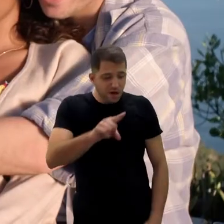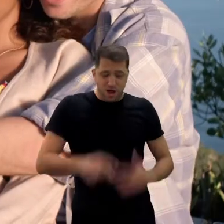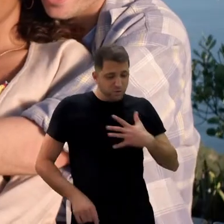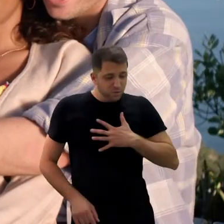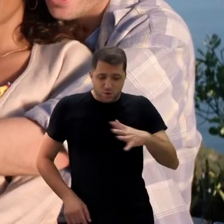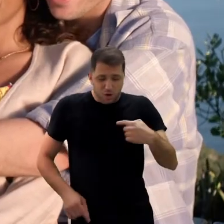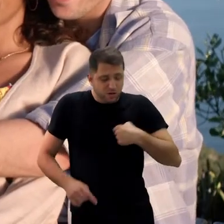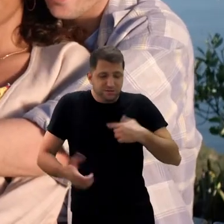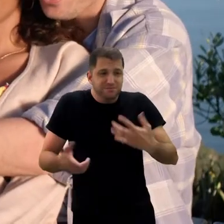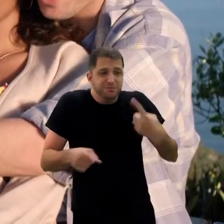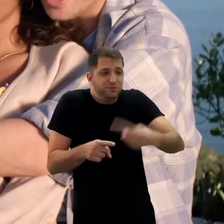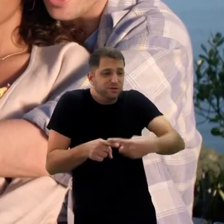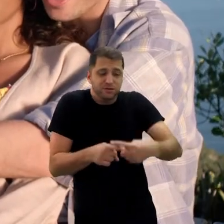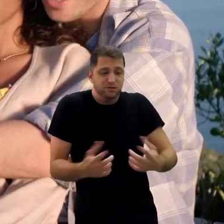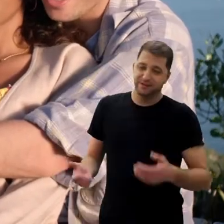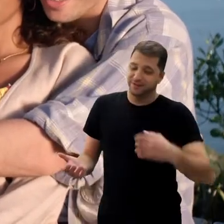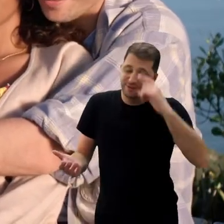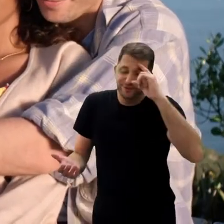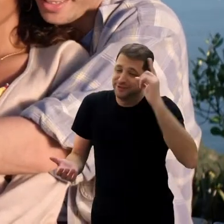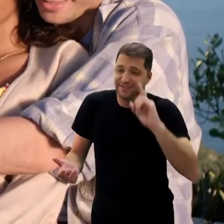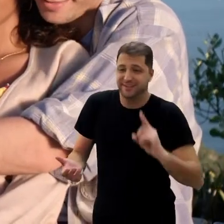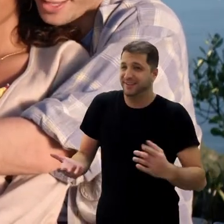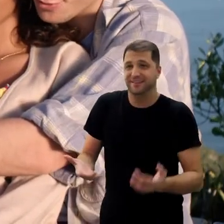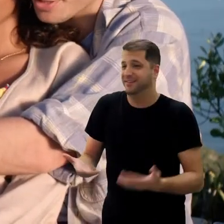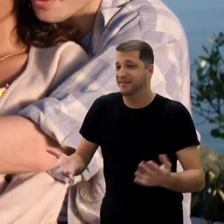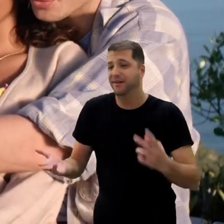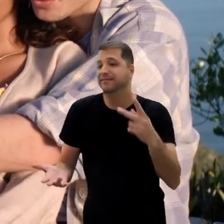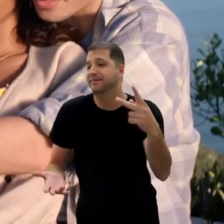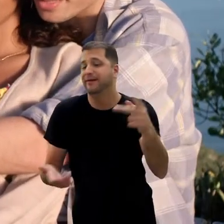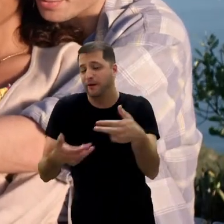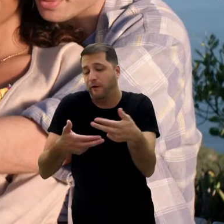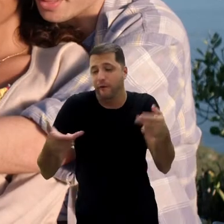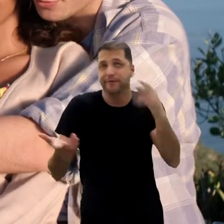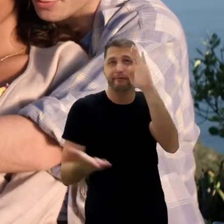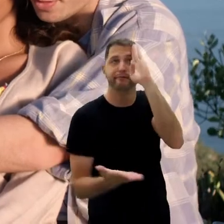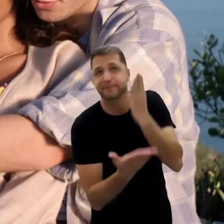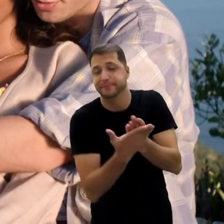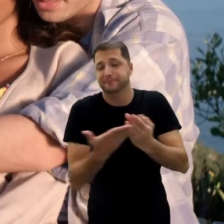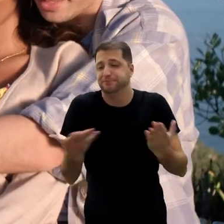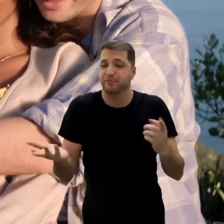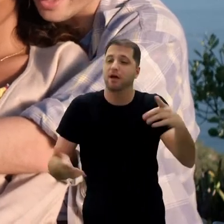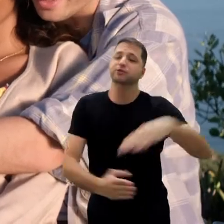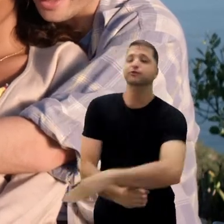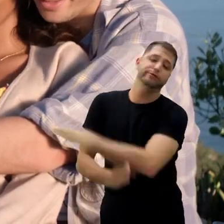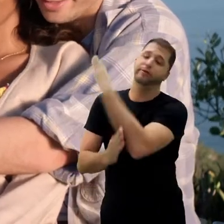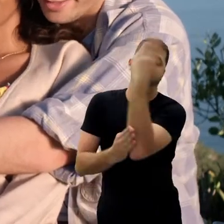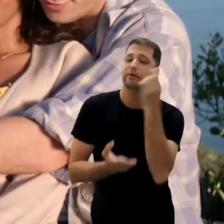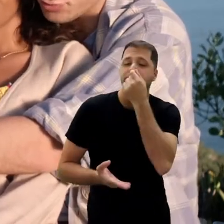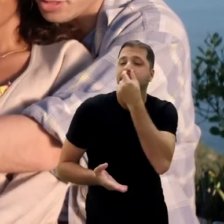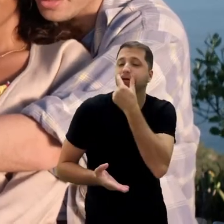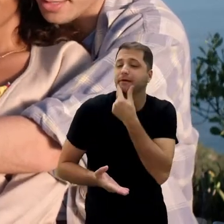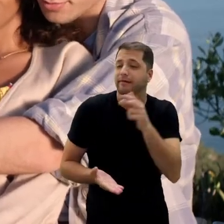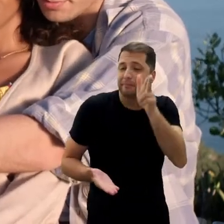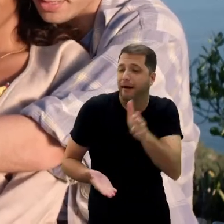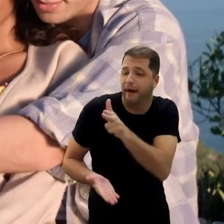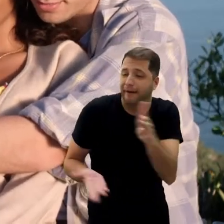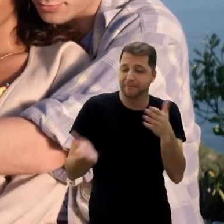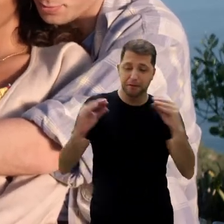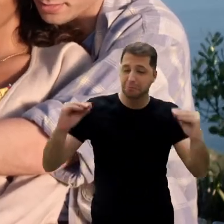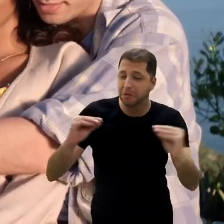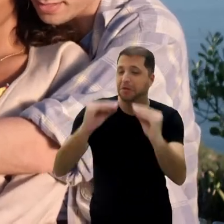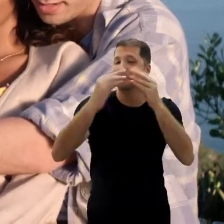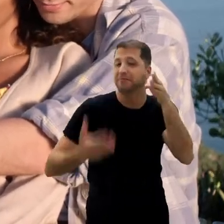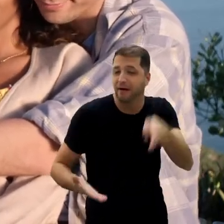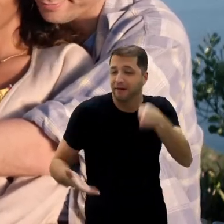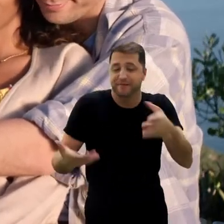que ela não gosta de mim? Não sei, ela é conservadora, sabe? Tem alguns valores lá dela. Fico o dia inteiro na missa